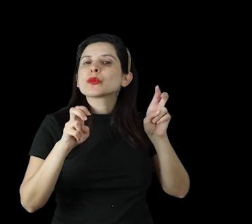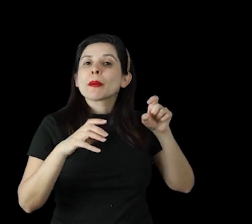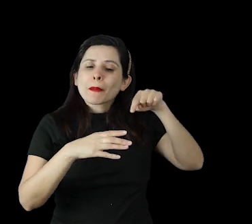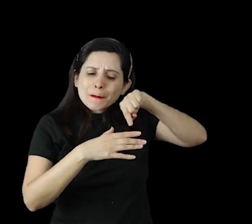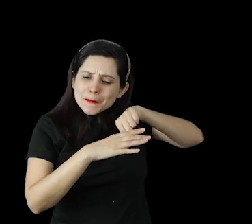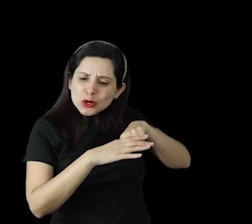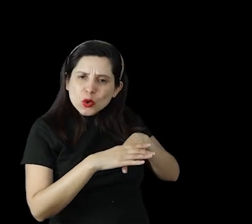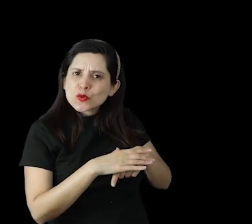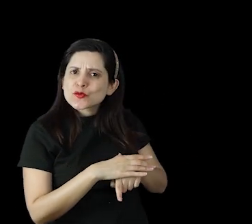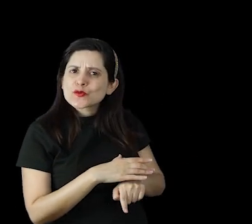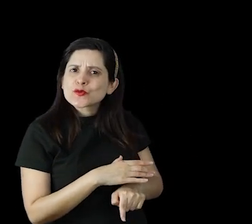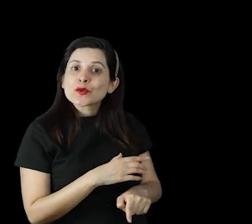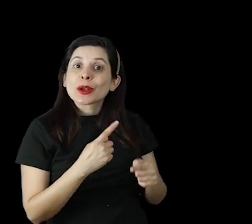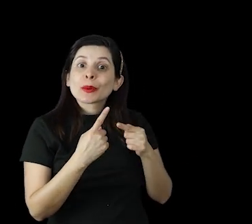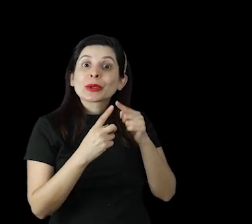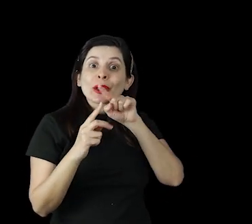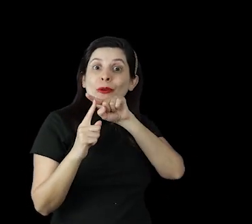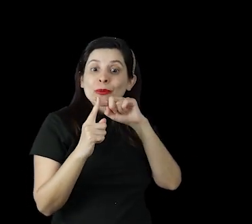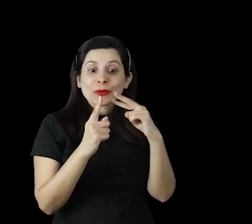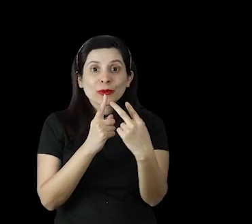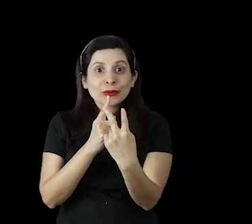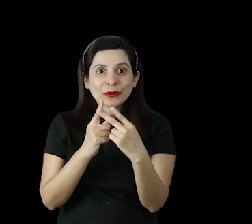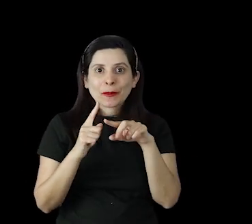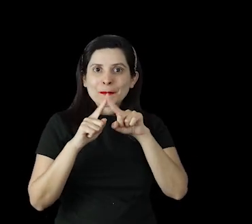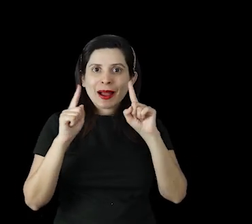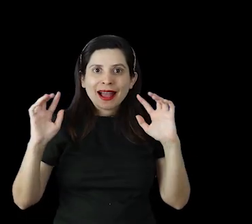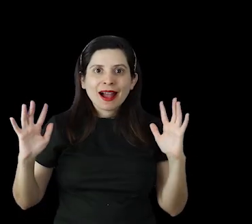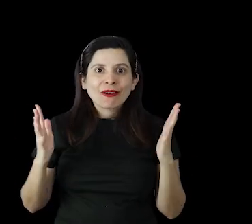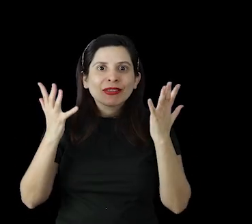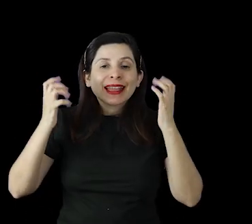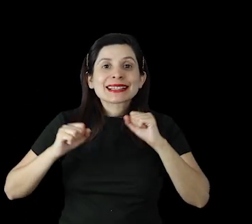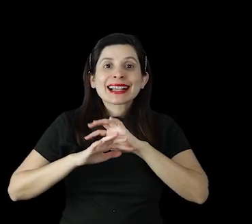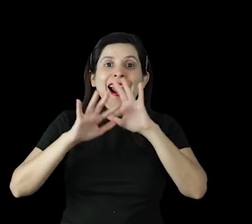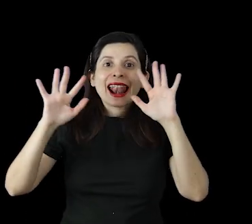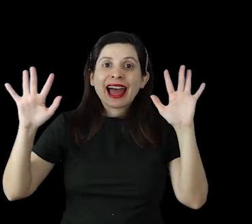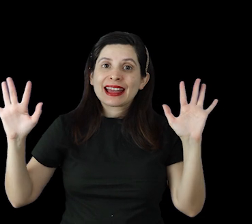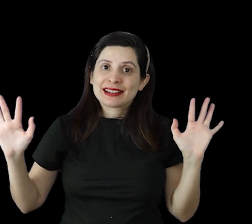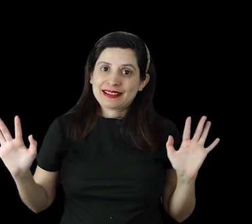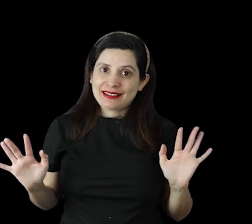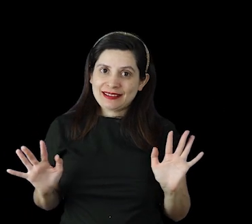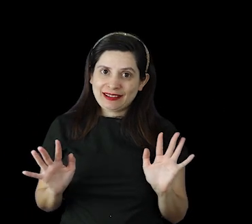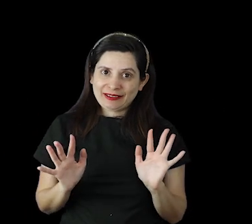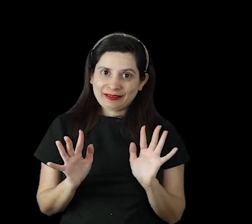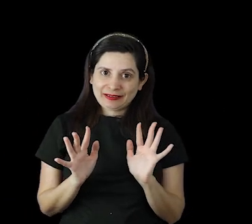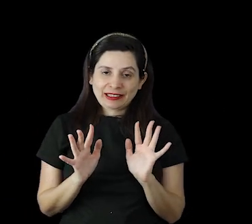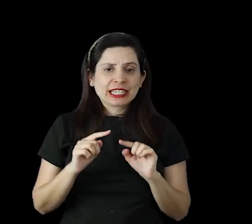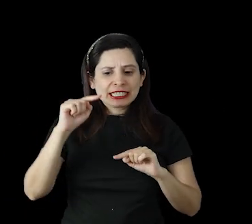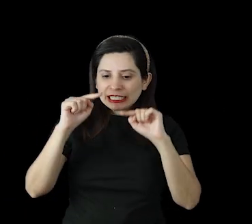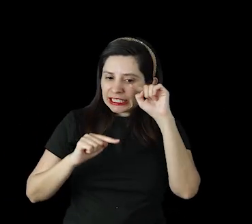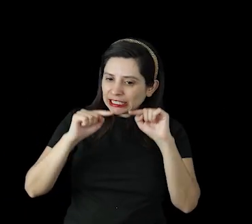é um ponto de vista, só que ela acontece com uma clareza. E essa clareza ela se traduz tanto em